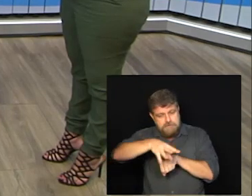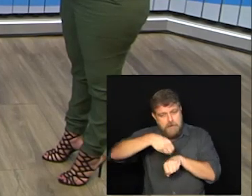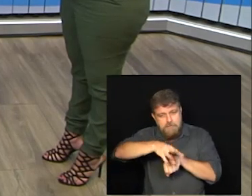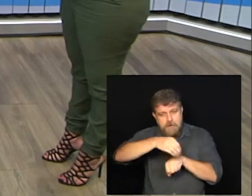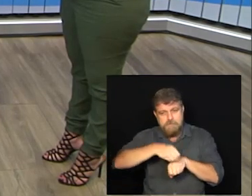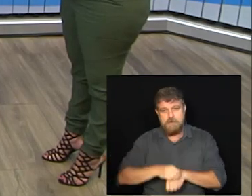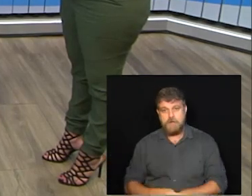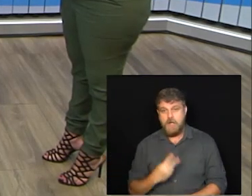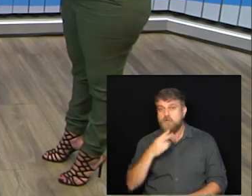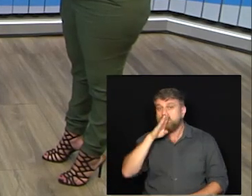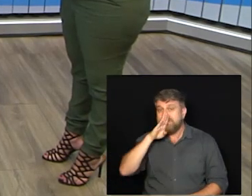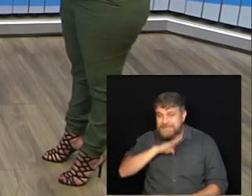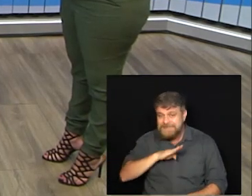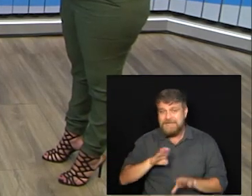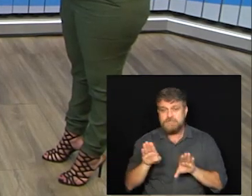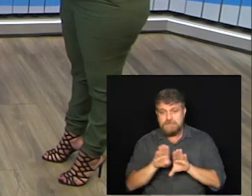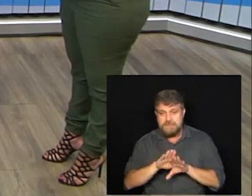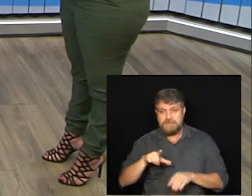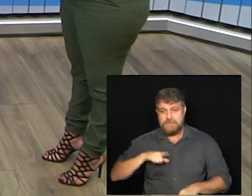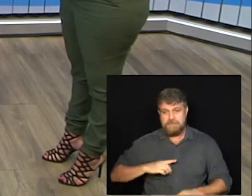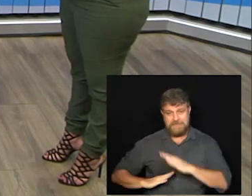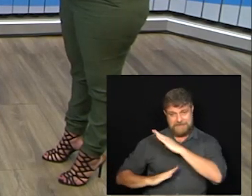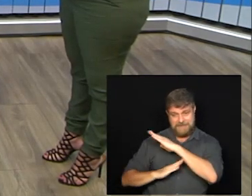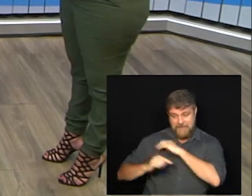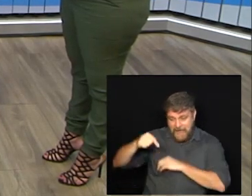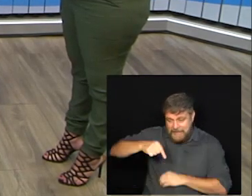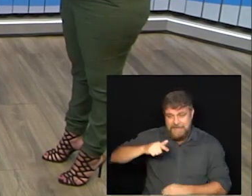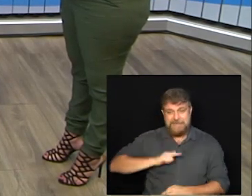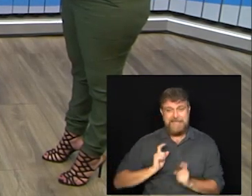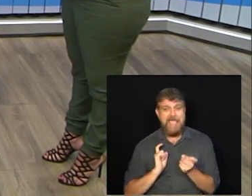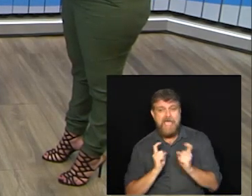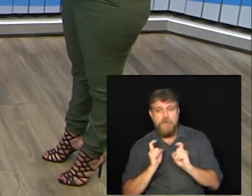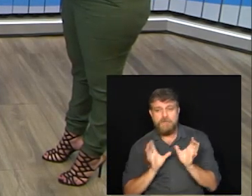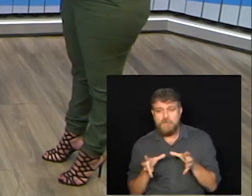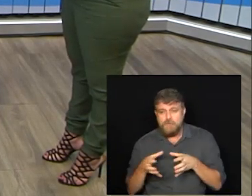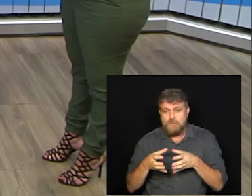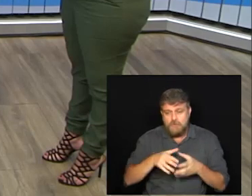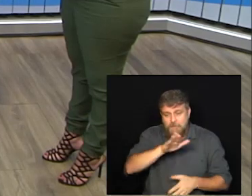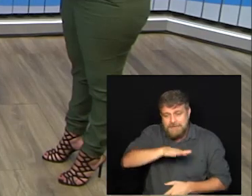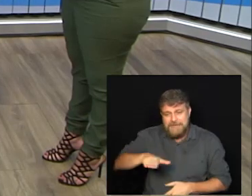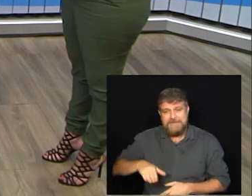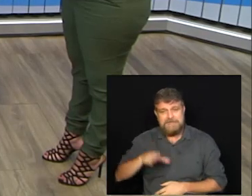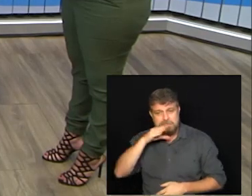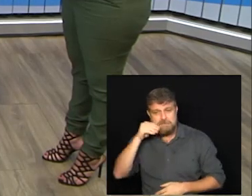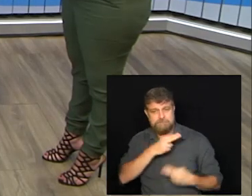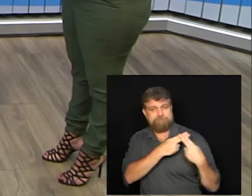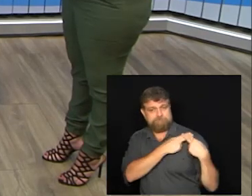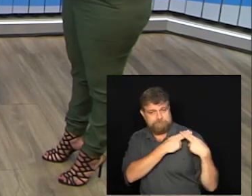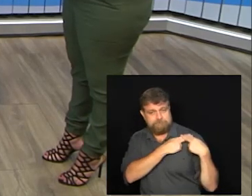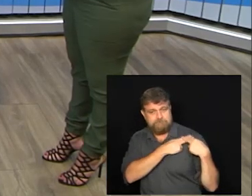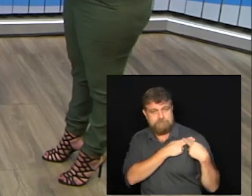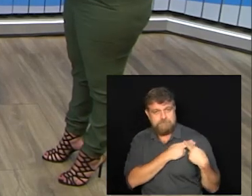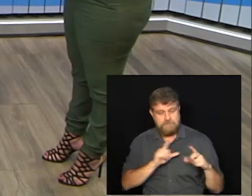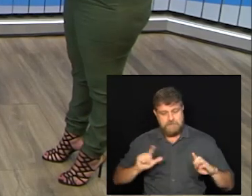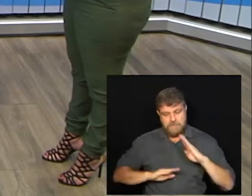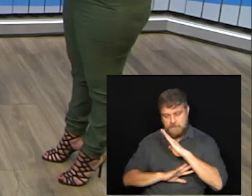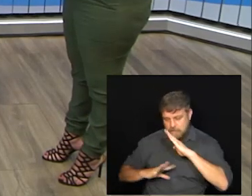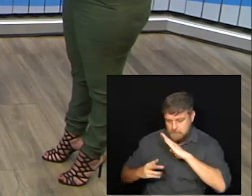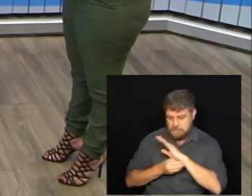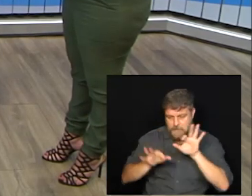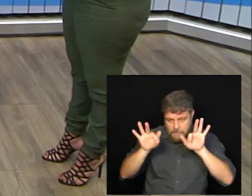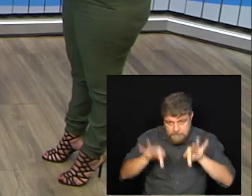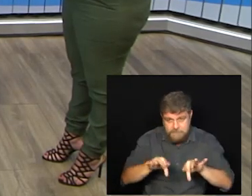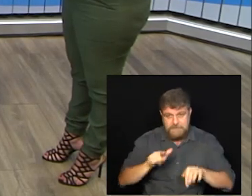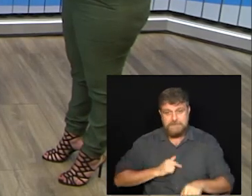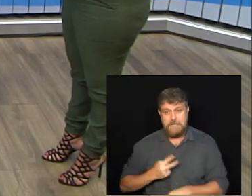E 2 horas. Também Legislativo tem aqui hoje reunião da Comissão da Criança e do Adolescente. Então, acabando aqui o Câmara Total, a